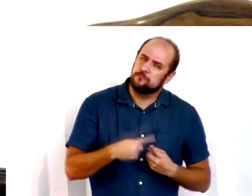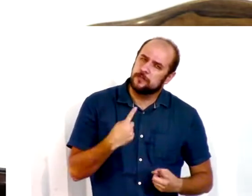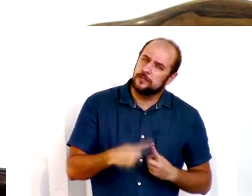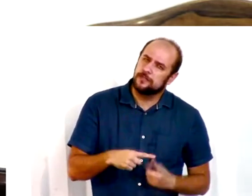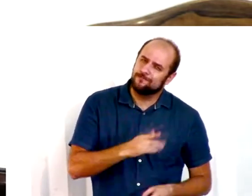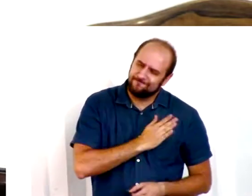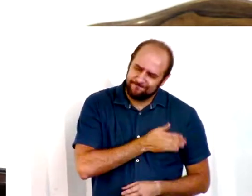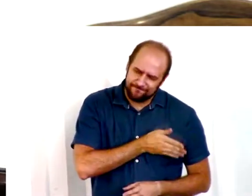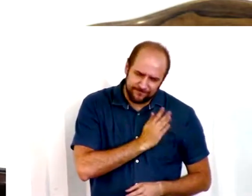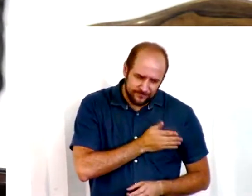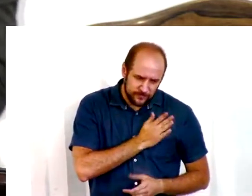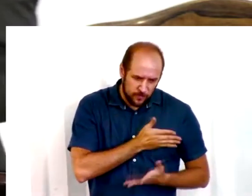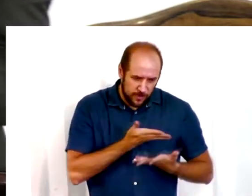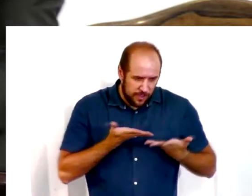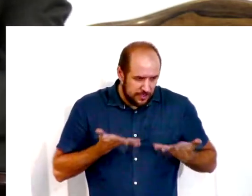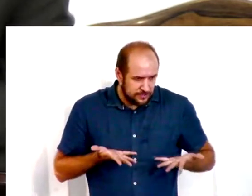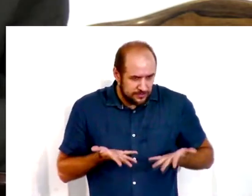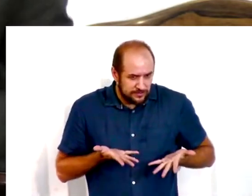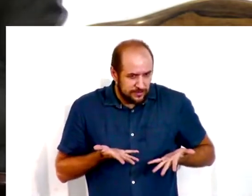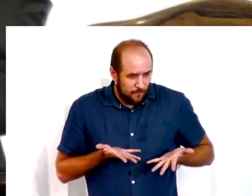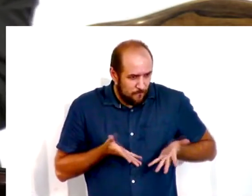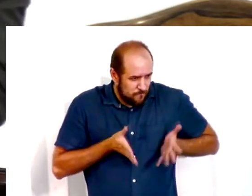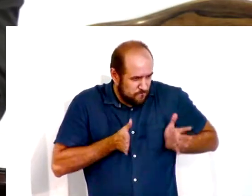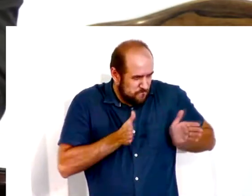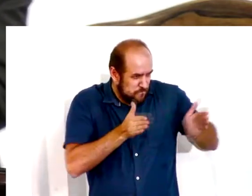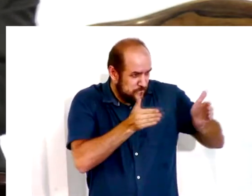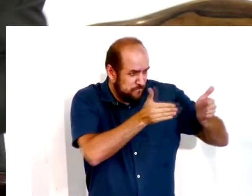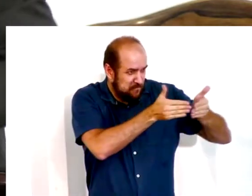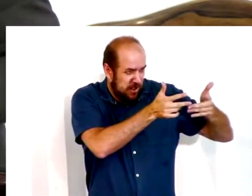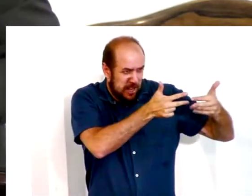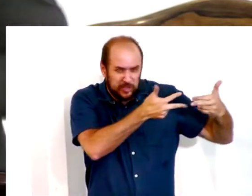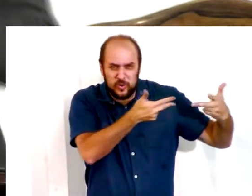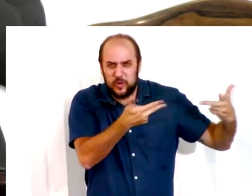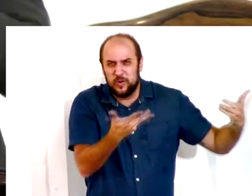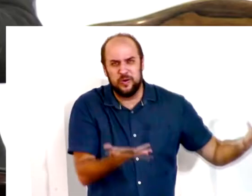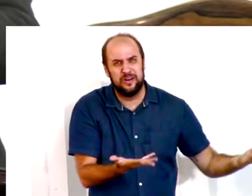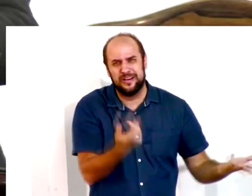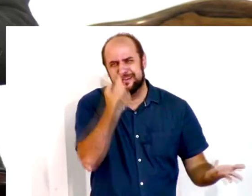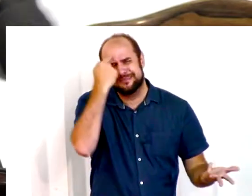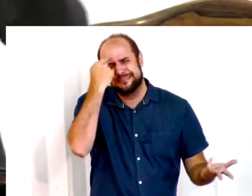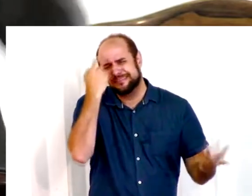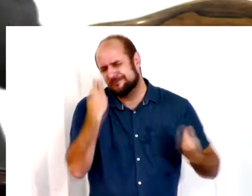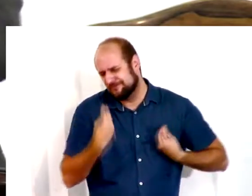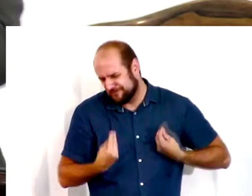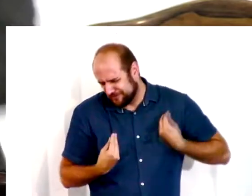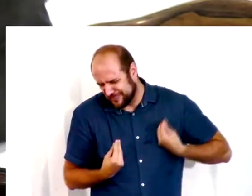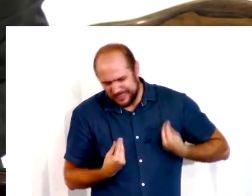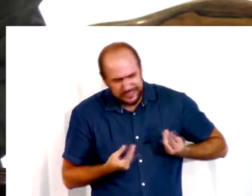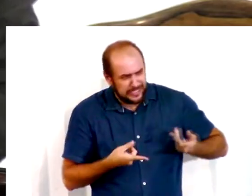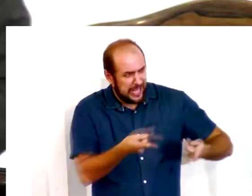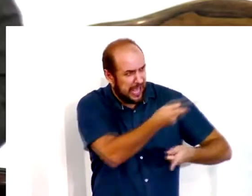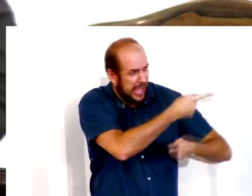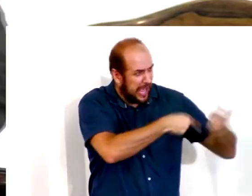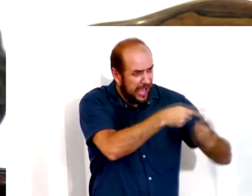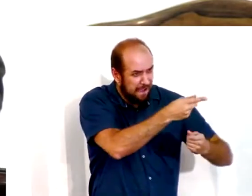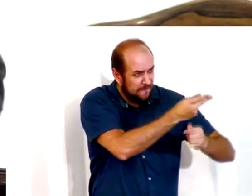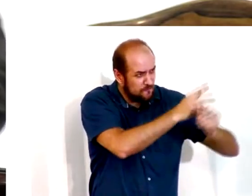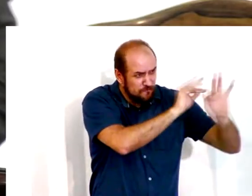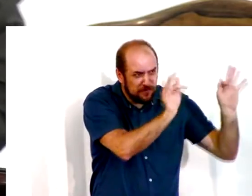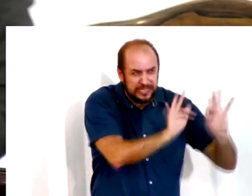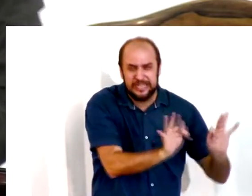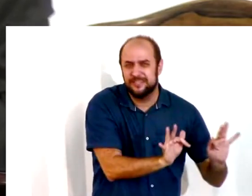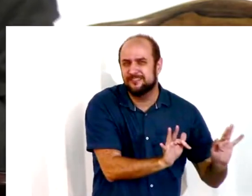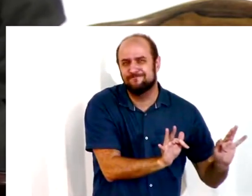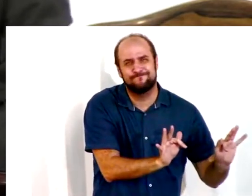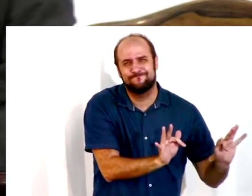coração se encontra nisso, achando que viver assim é ter felicidade,